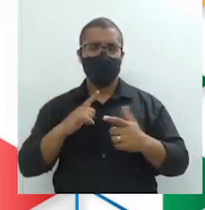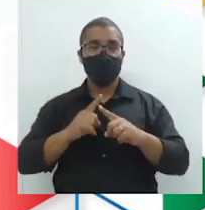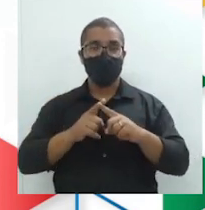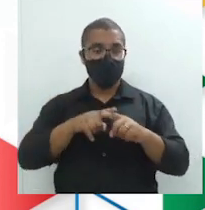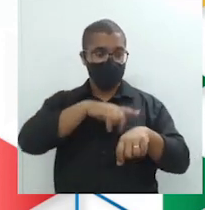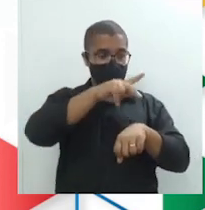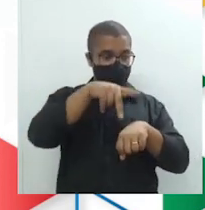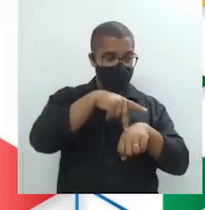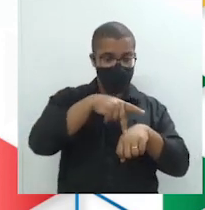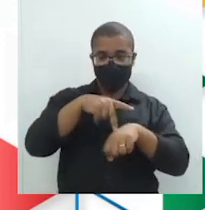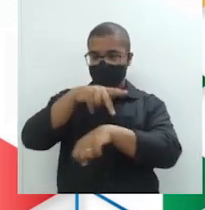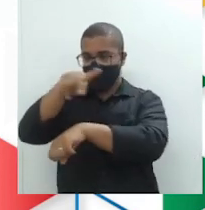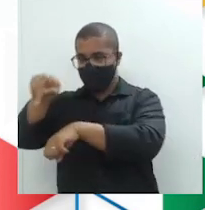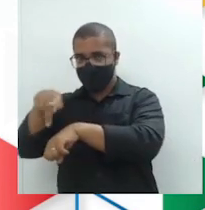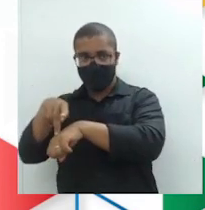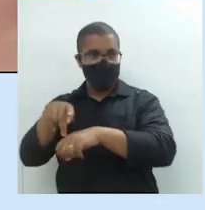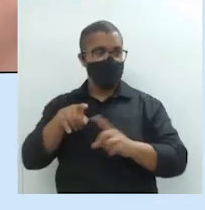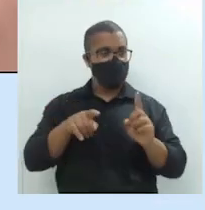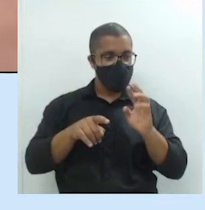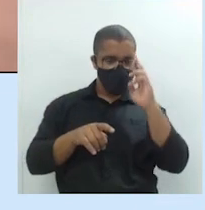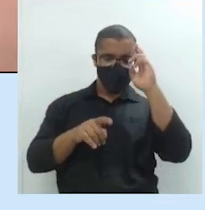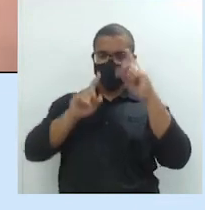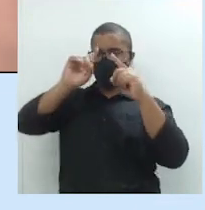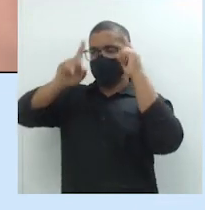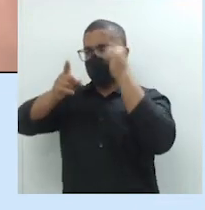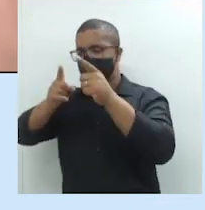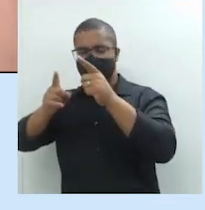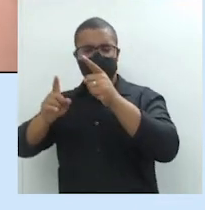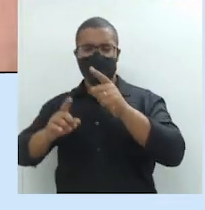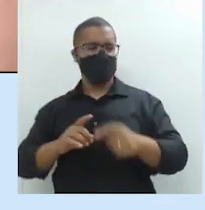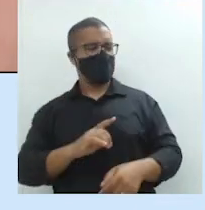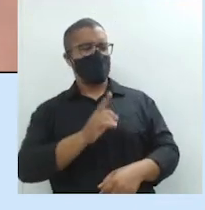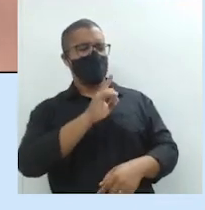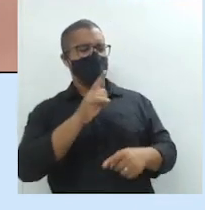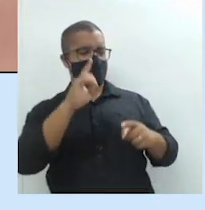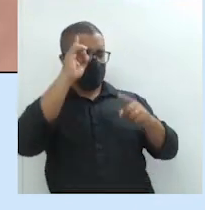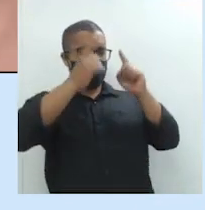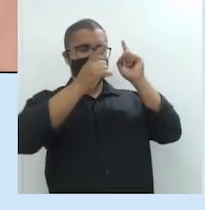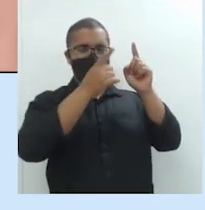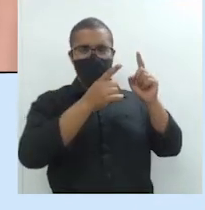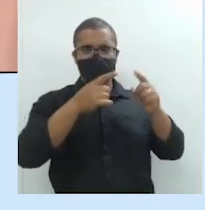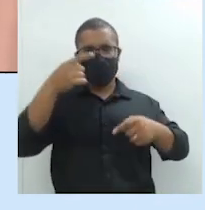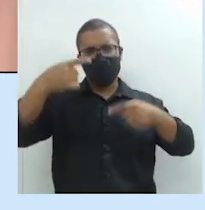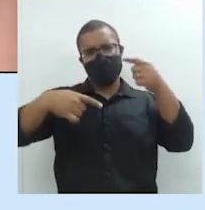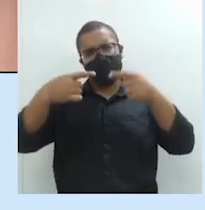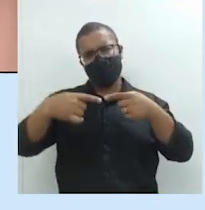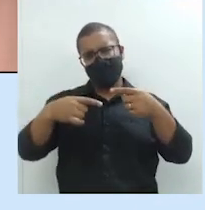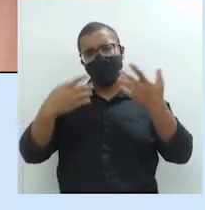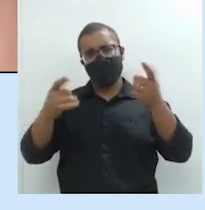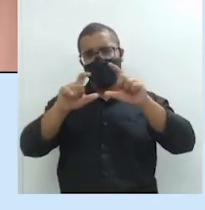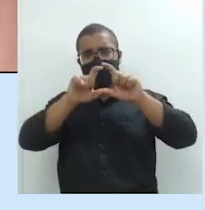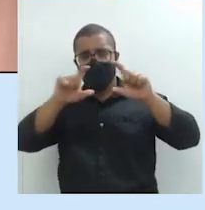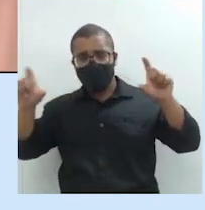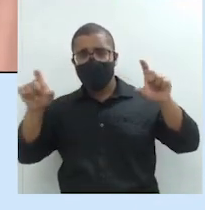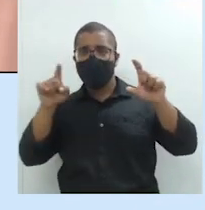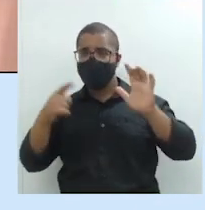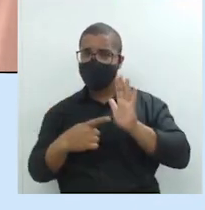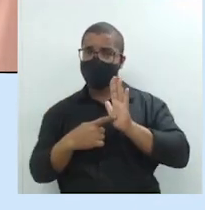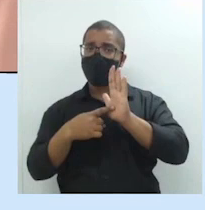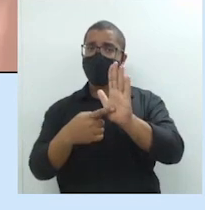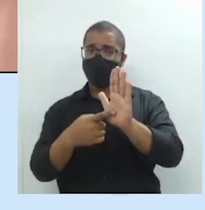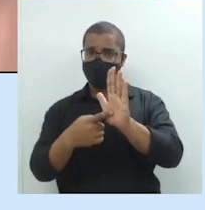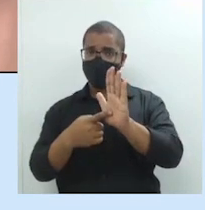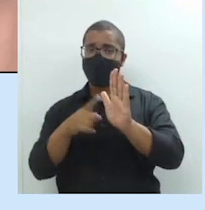país quer comandar o outro. Então, H, nessa tirinha que volto para vocês, está personificando isso. Ele